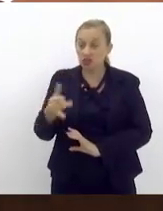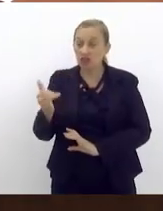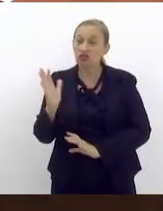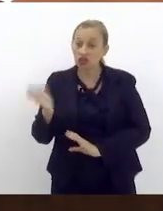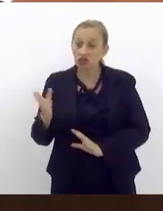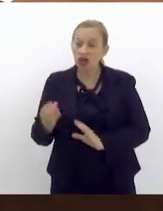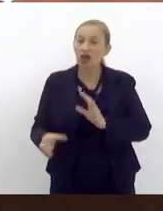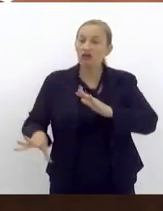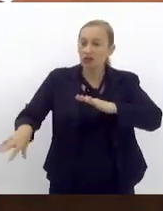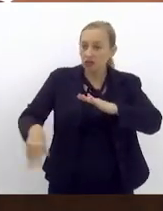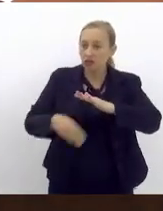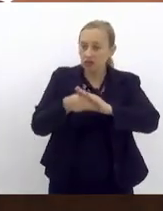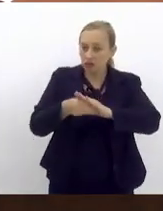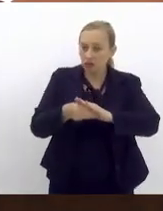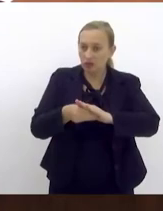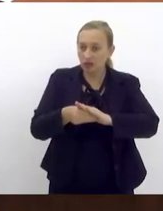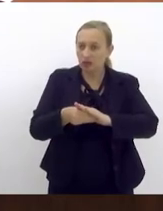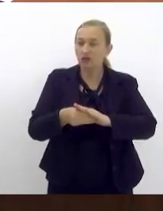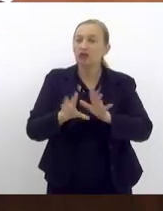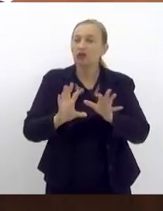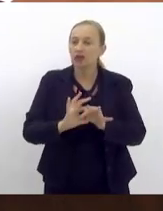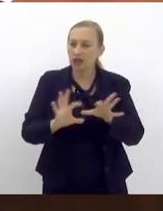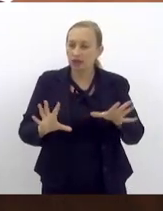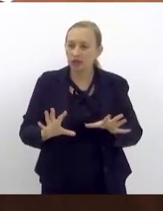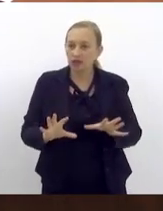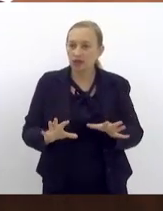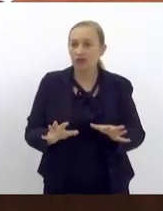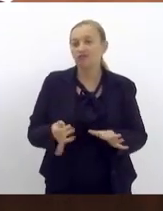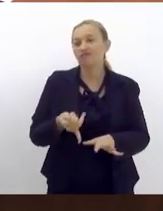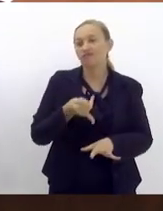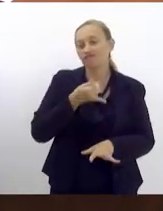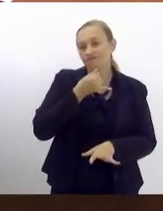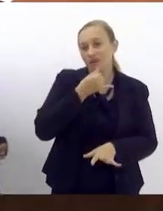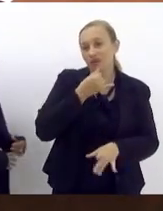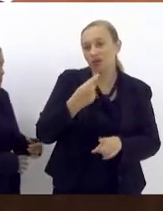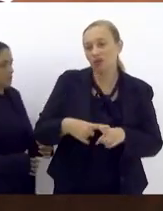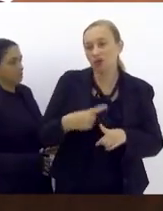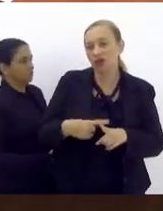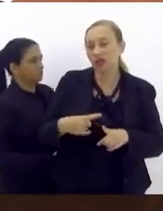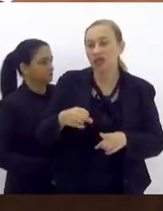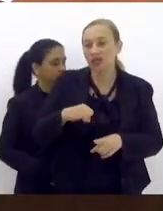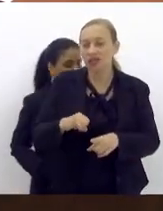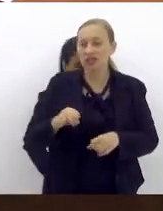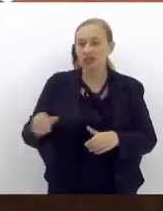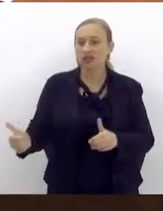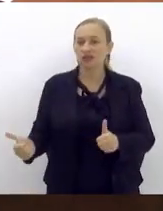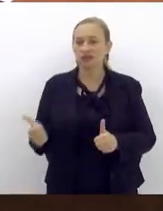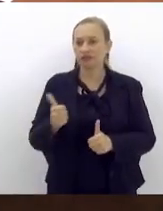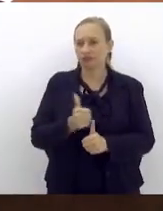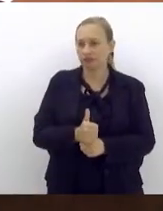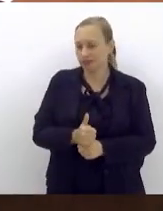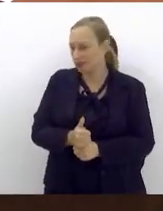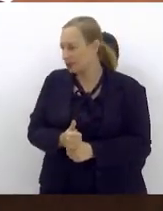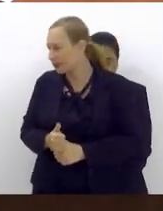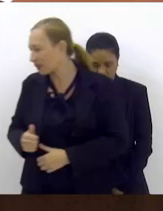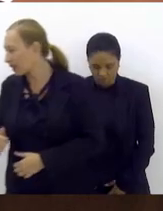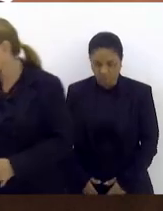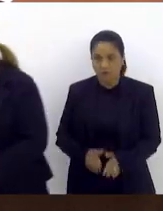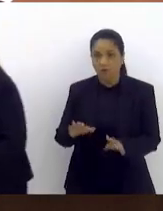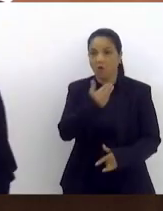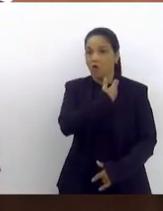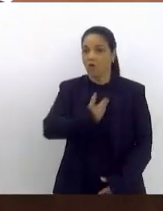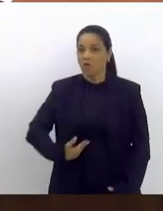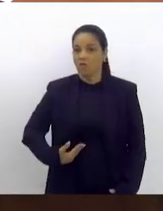uma Emenda colocando ele como autorizativo lamentar isso porque se a gente coloca evidentemente é o governo